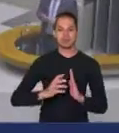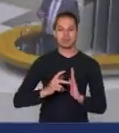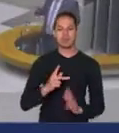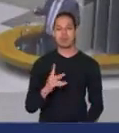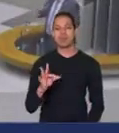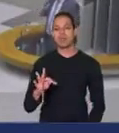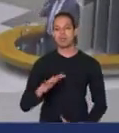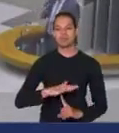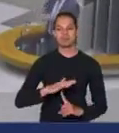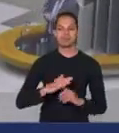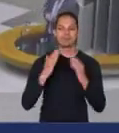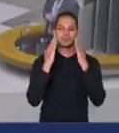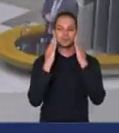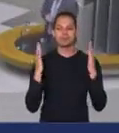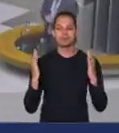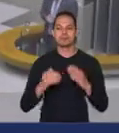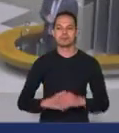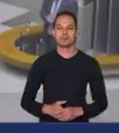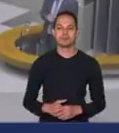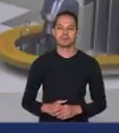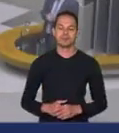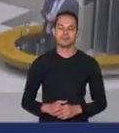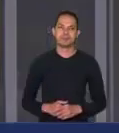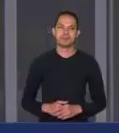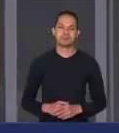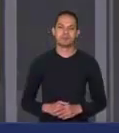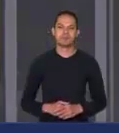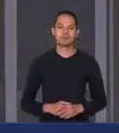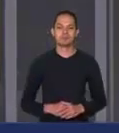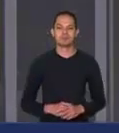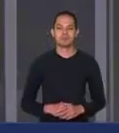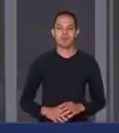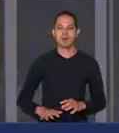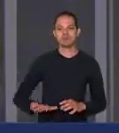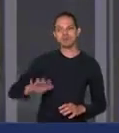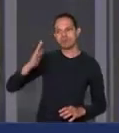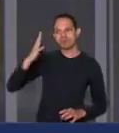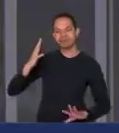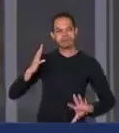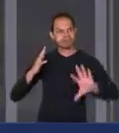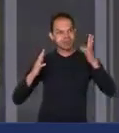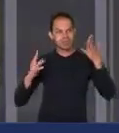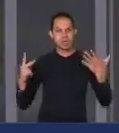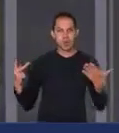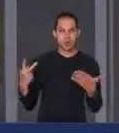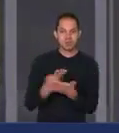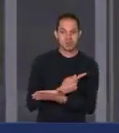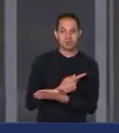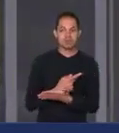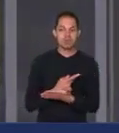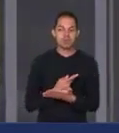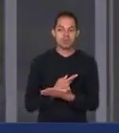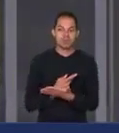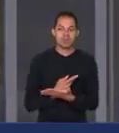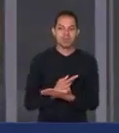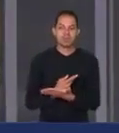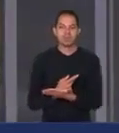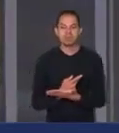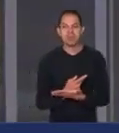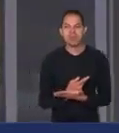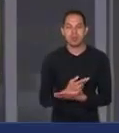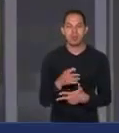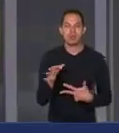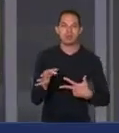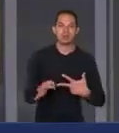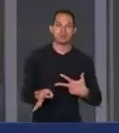Mas o que não é natural são algumas situações que têm acontecido envolvendo o nosso poder judiciário